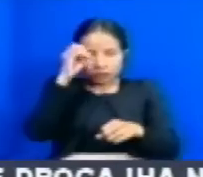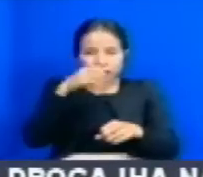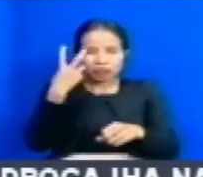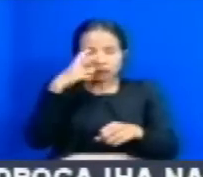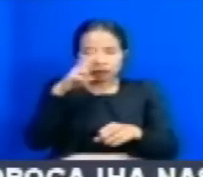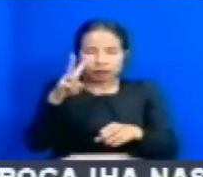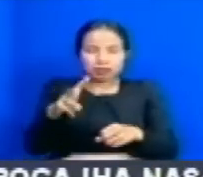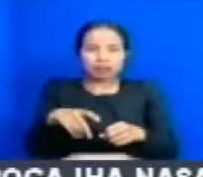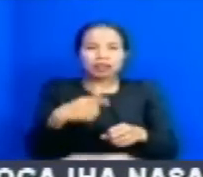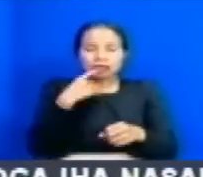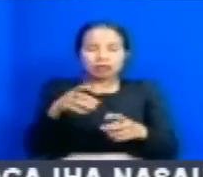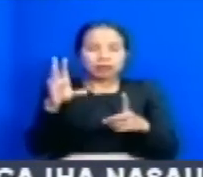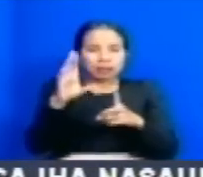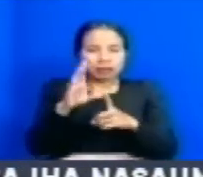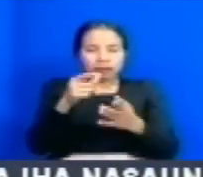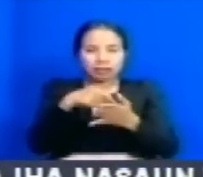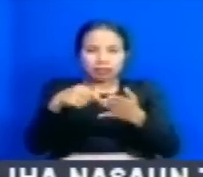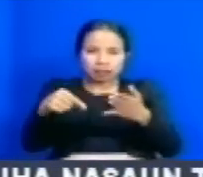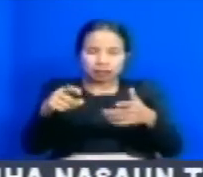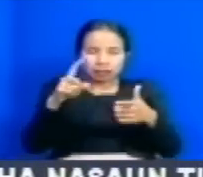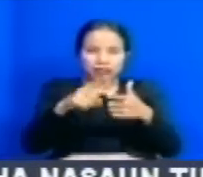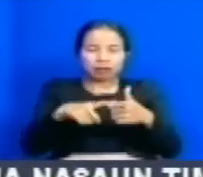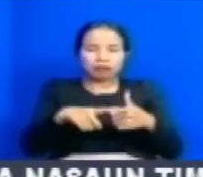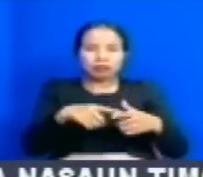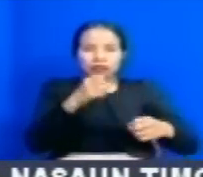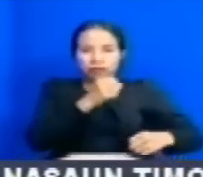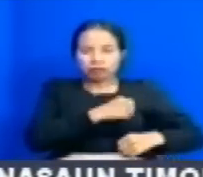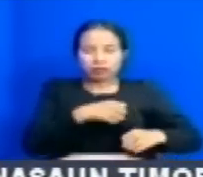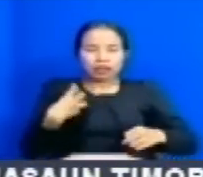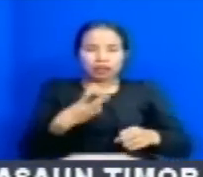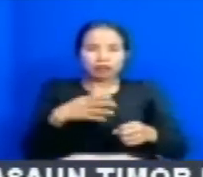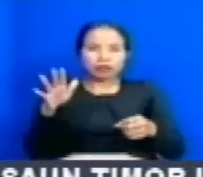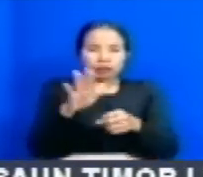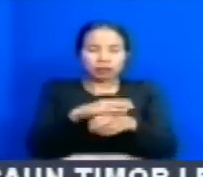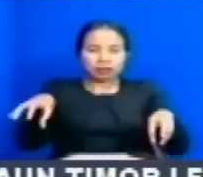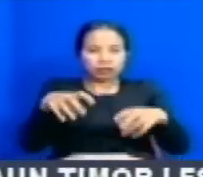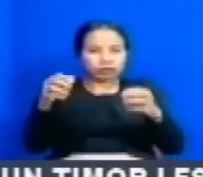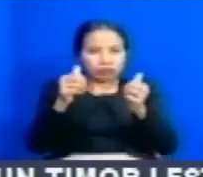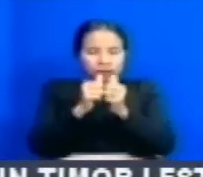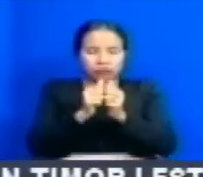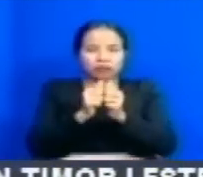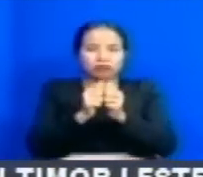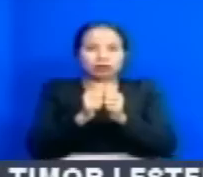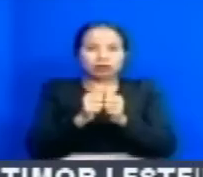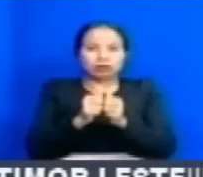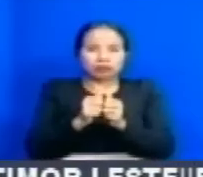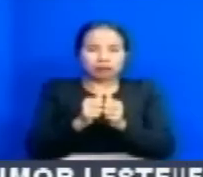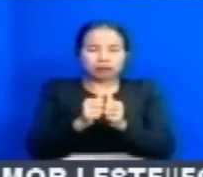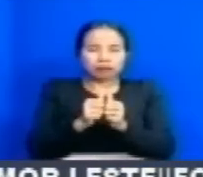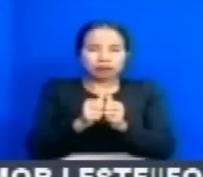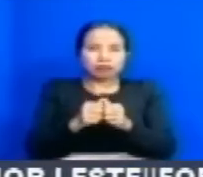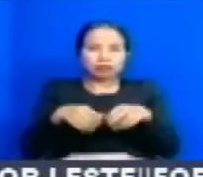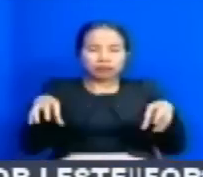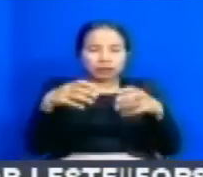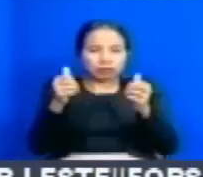para mim eu assim é tempo baba e depois para forças todos anos para me completar mal o lança ansa be a mim halu serviço há